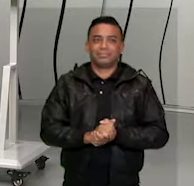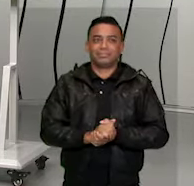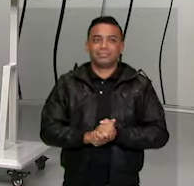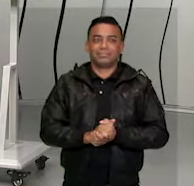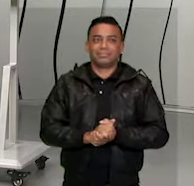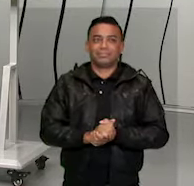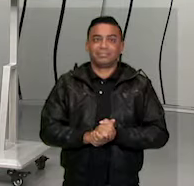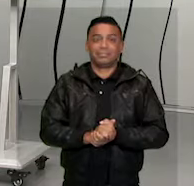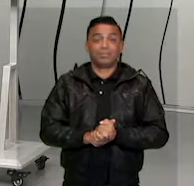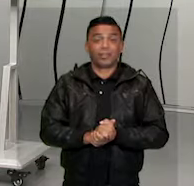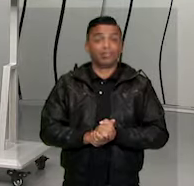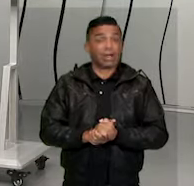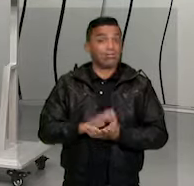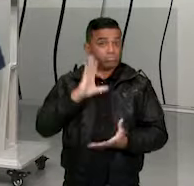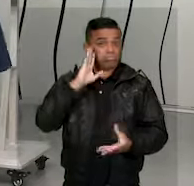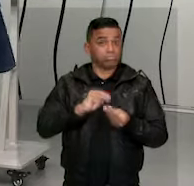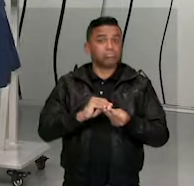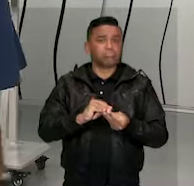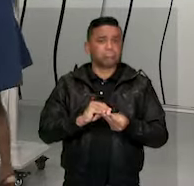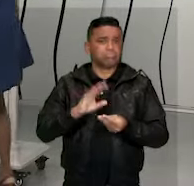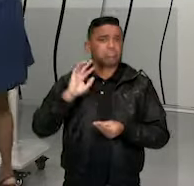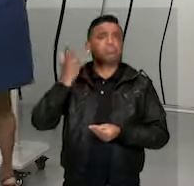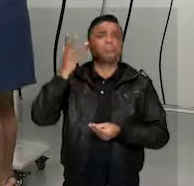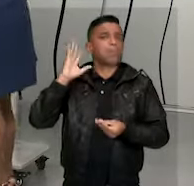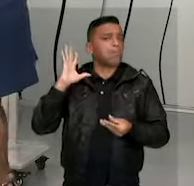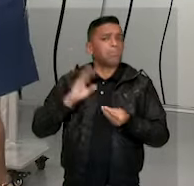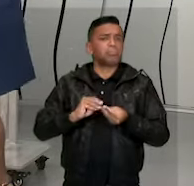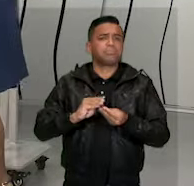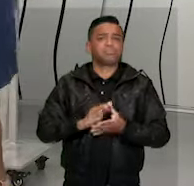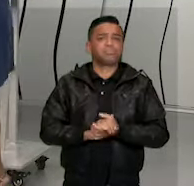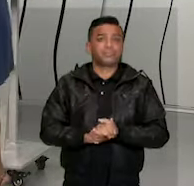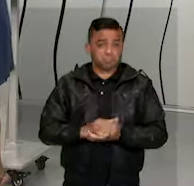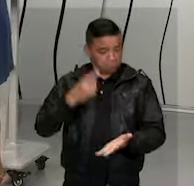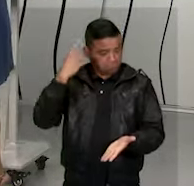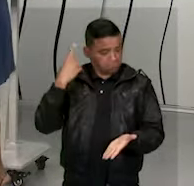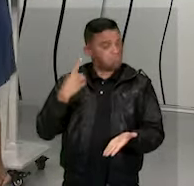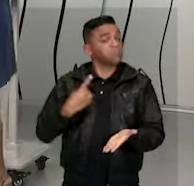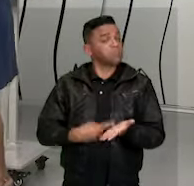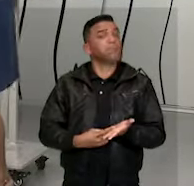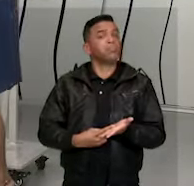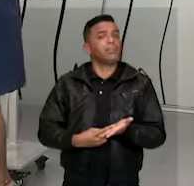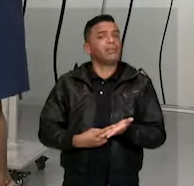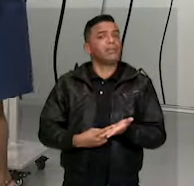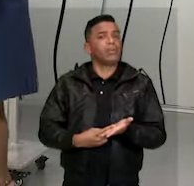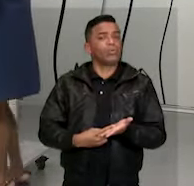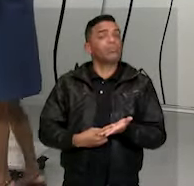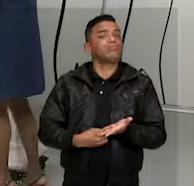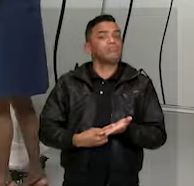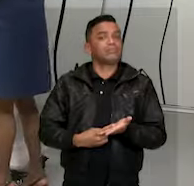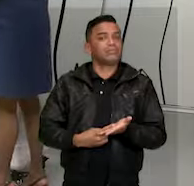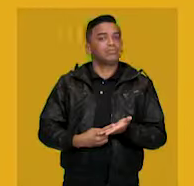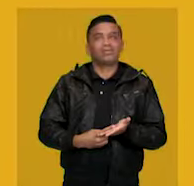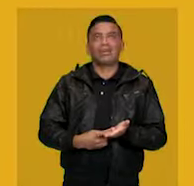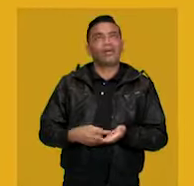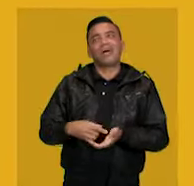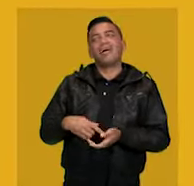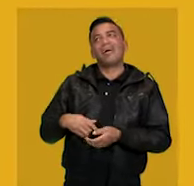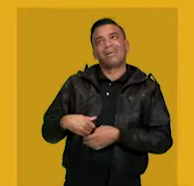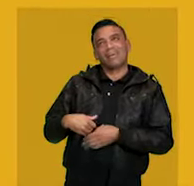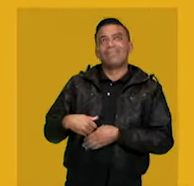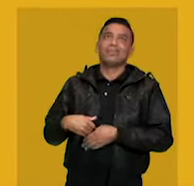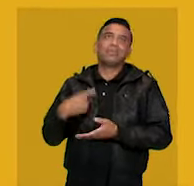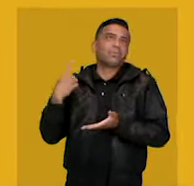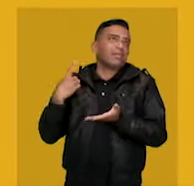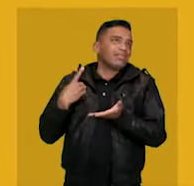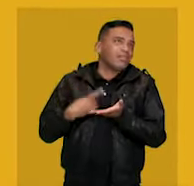Ações concluídas, olha aqui, concluída. Ele vai aqui, ó, prometeu, ele prometeu, concluiu. Ele não estava prometendo,